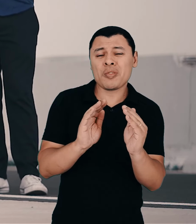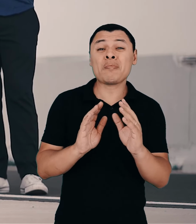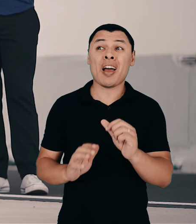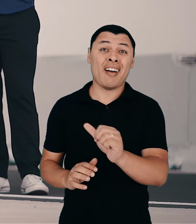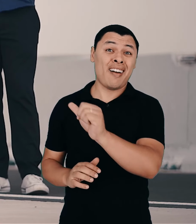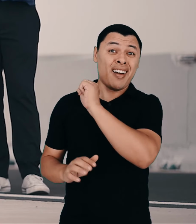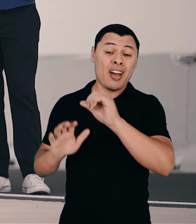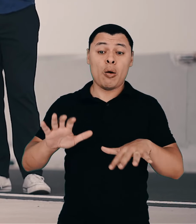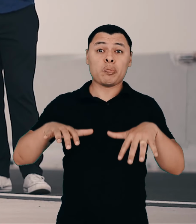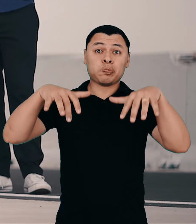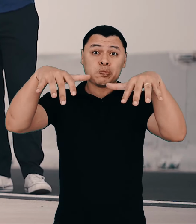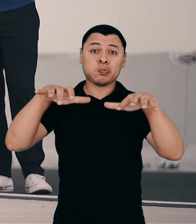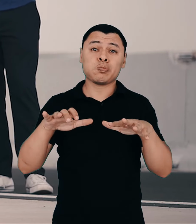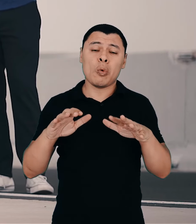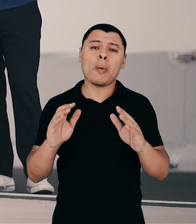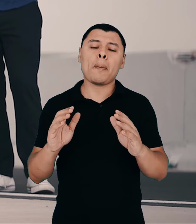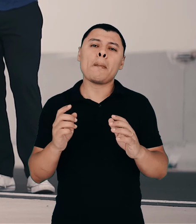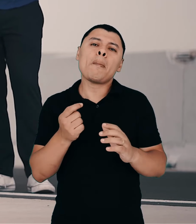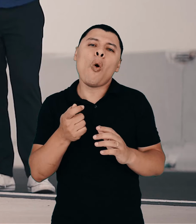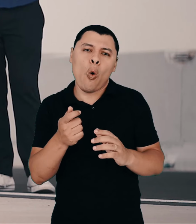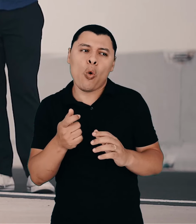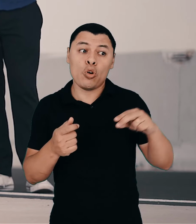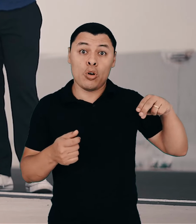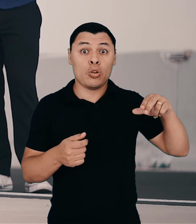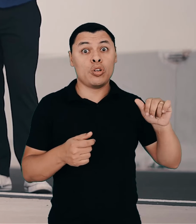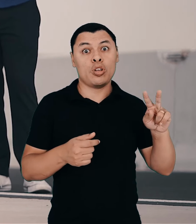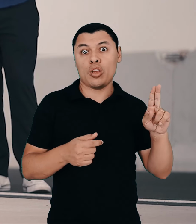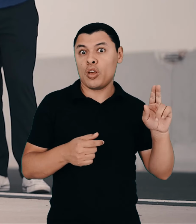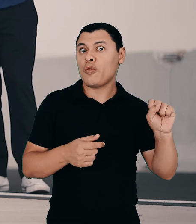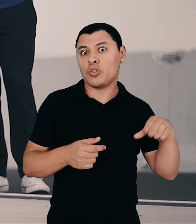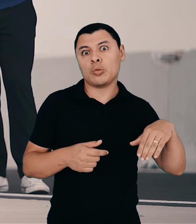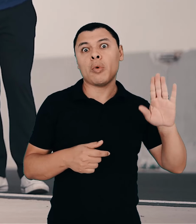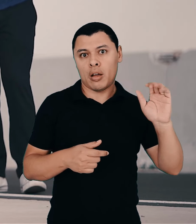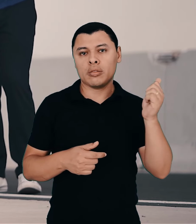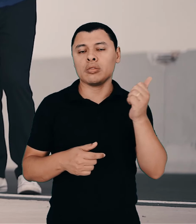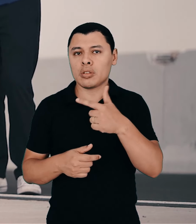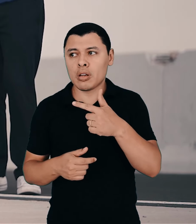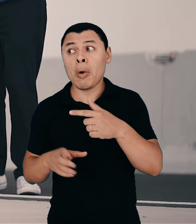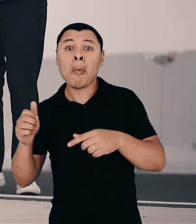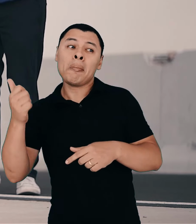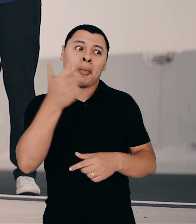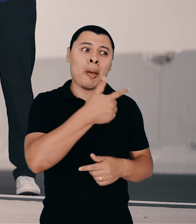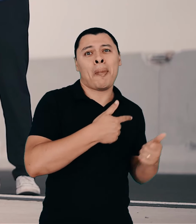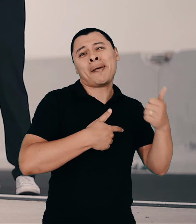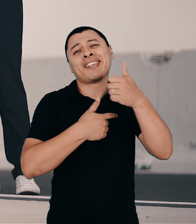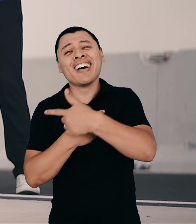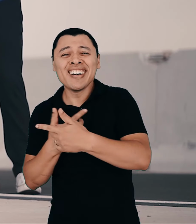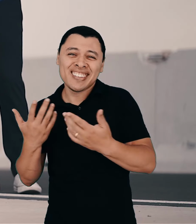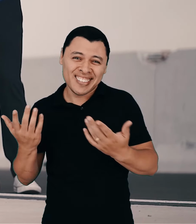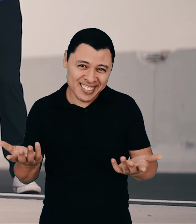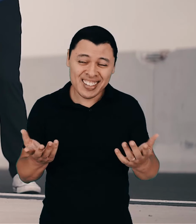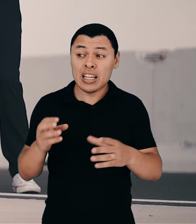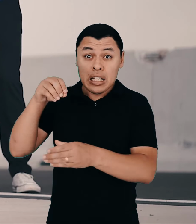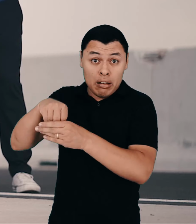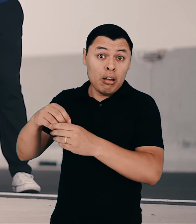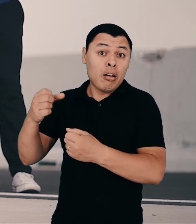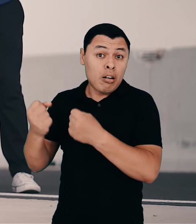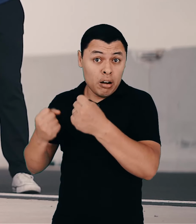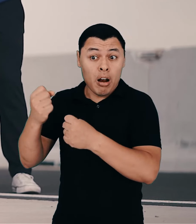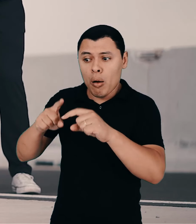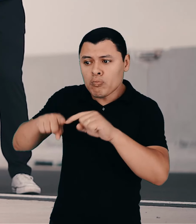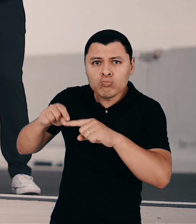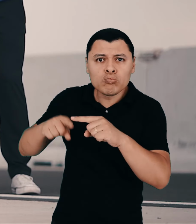desvantagem aí em termos de volume, né? Então, ele tem vantagem em algumas coisas, desvantagem em outras. É um interior com materiais modestos, mas muito bem